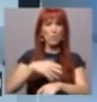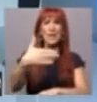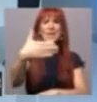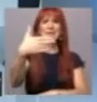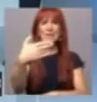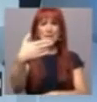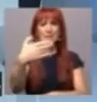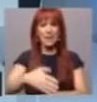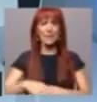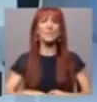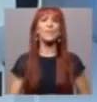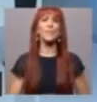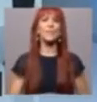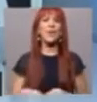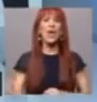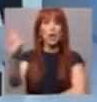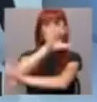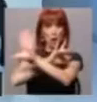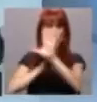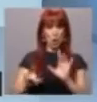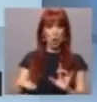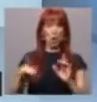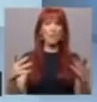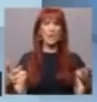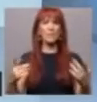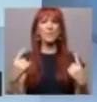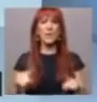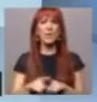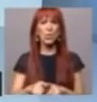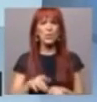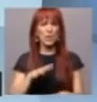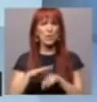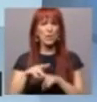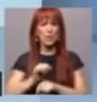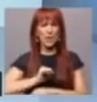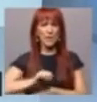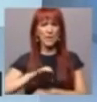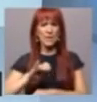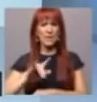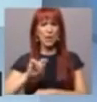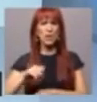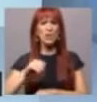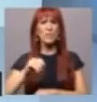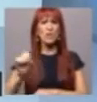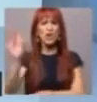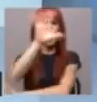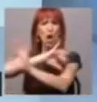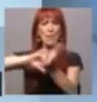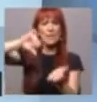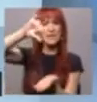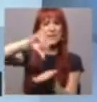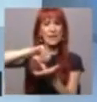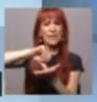17 graus. No restante continente europeu, ainda sob a influência de um anticiclone localizado na Europa Central,